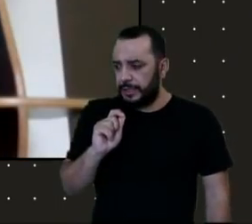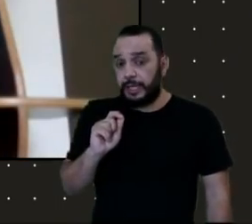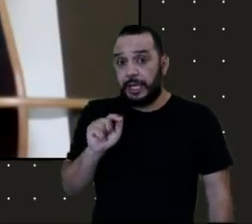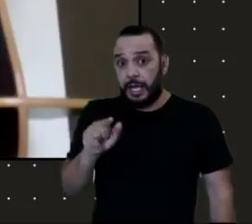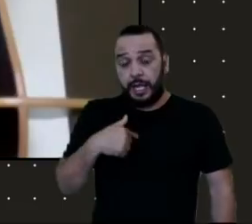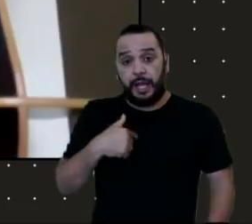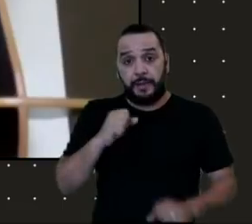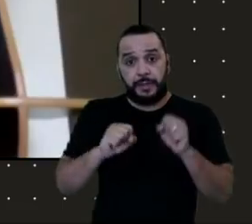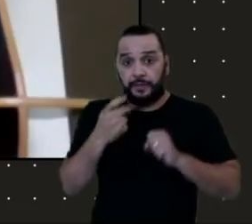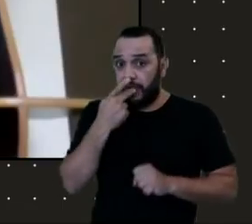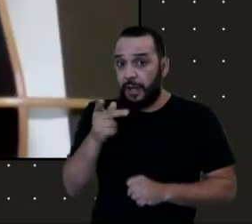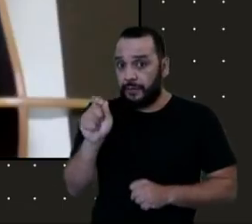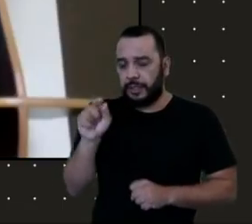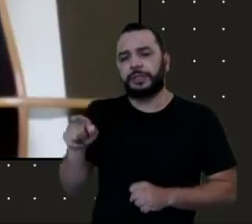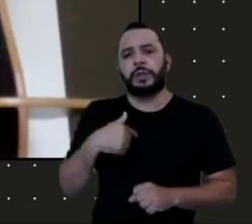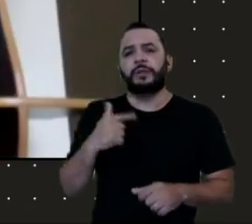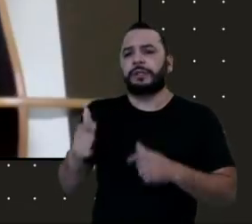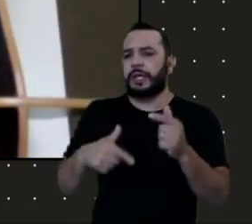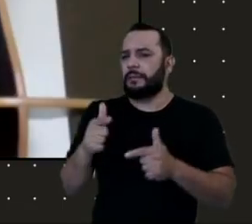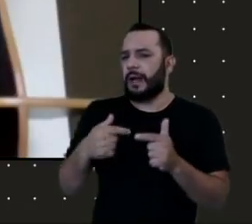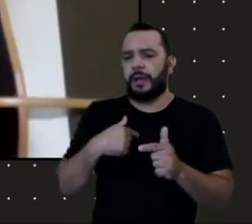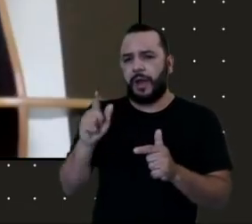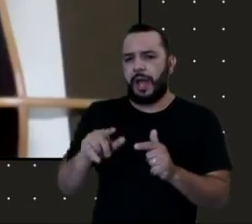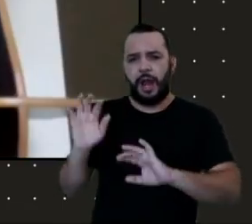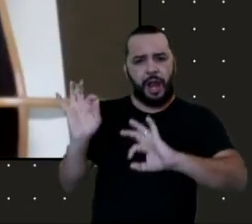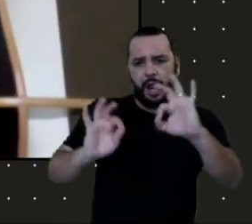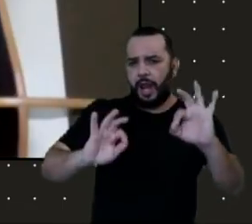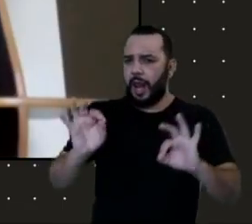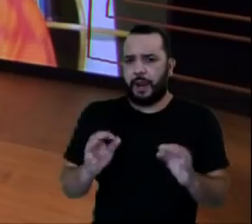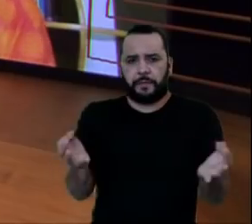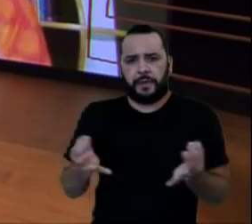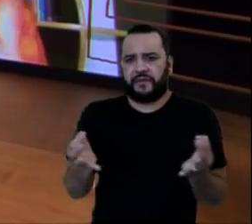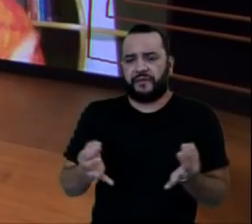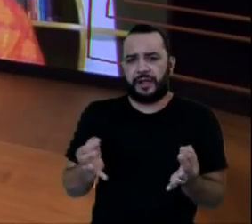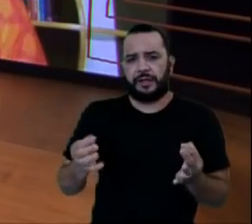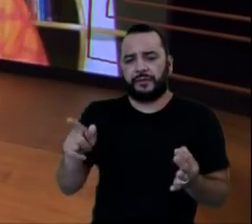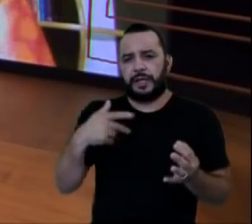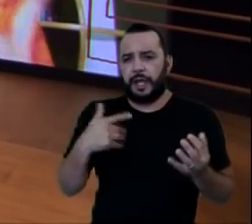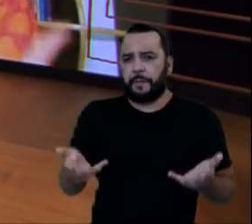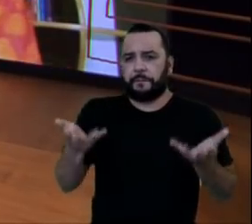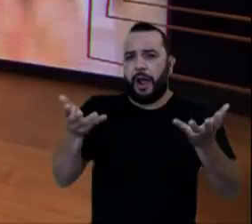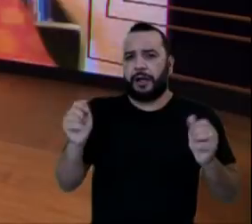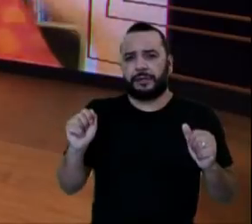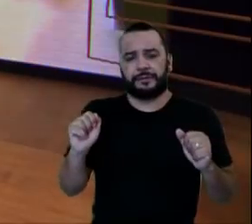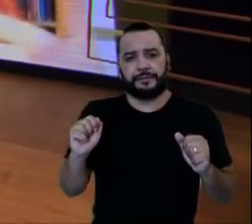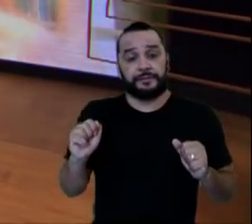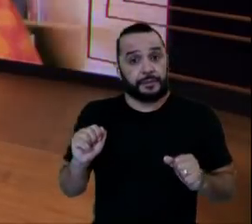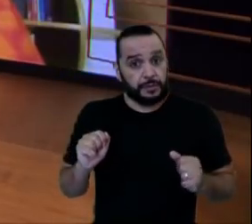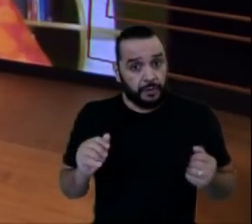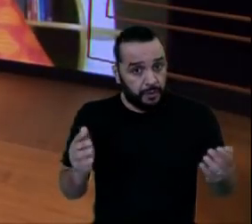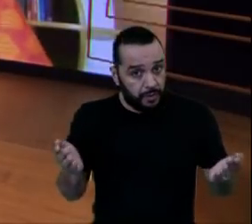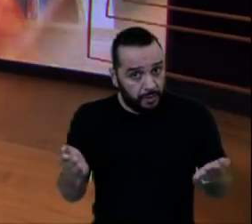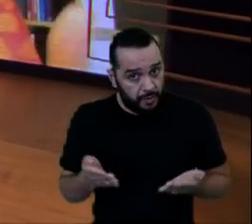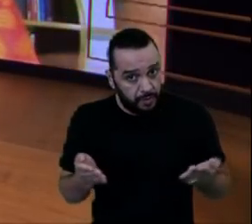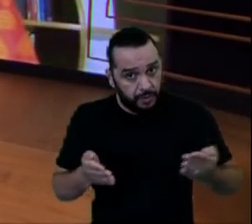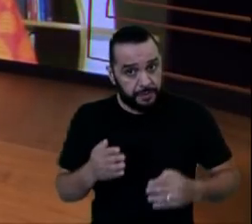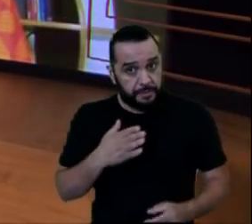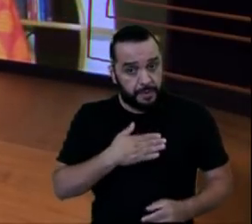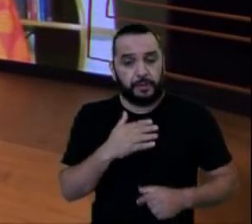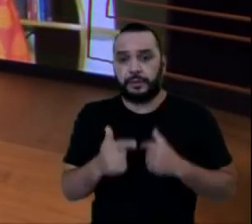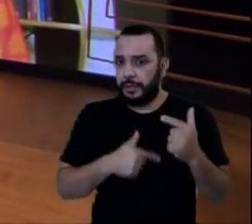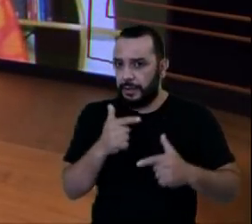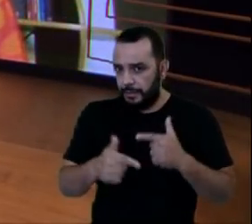música. Mas eu era muito nova, só que a minha arte não era tão nova assim, sabe? Então, às vezes,